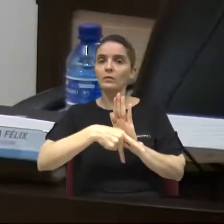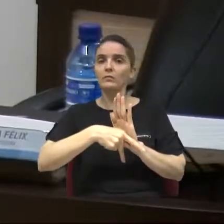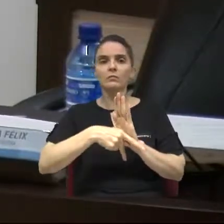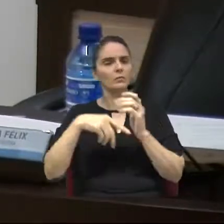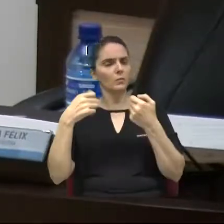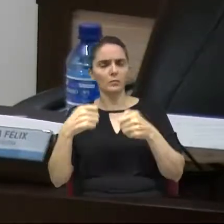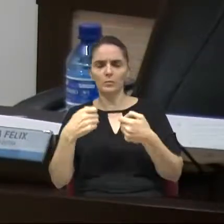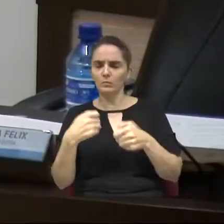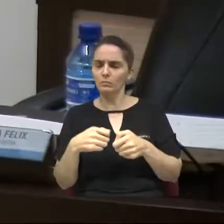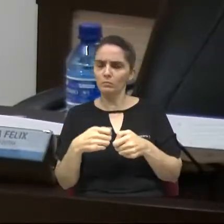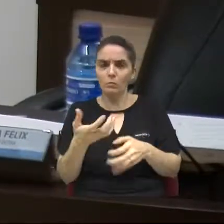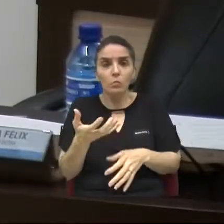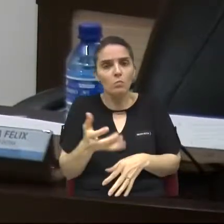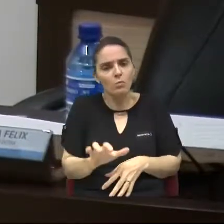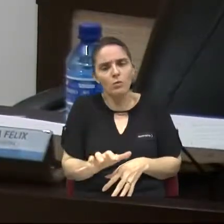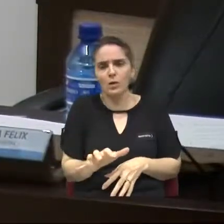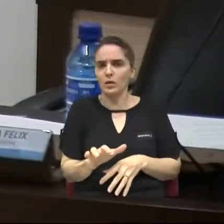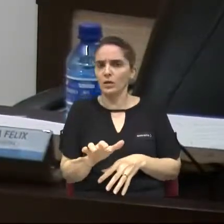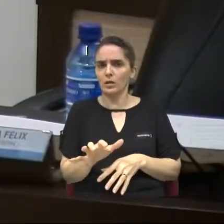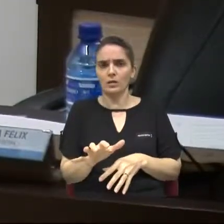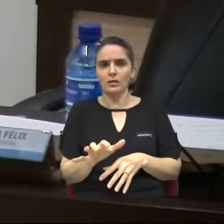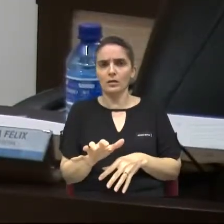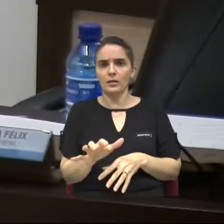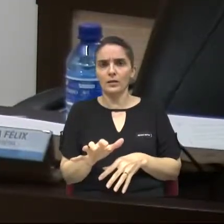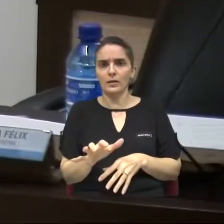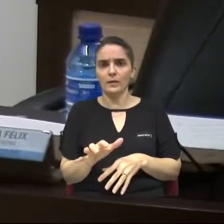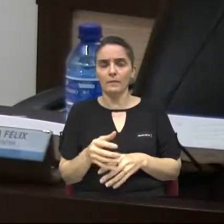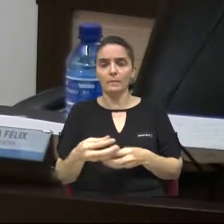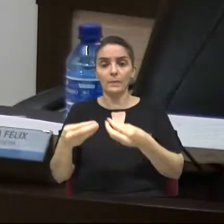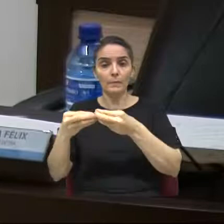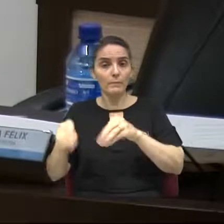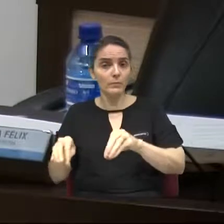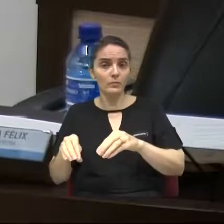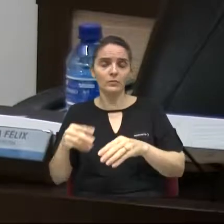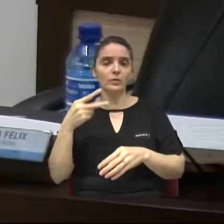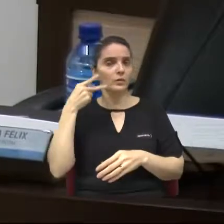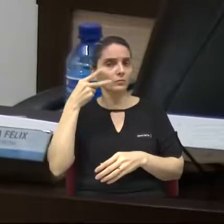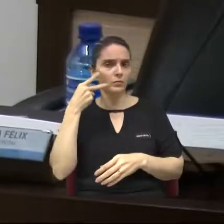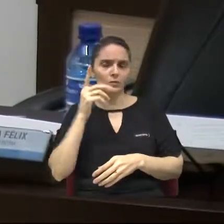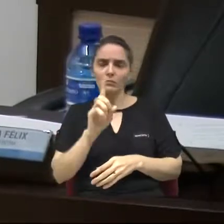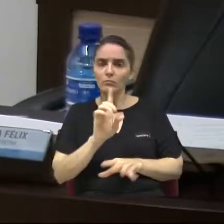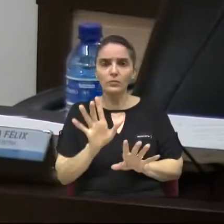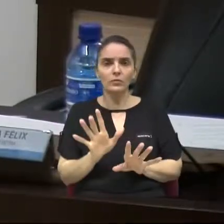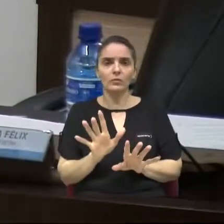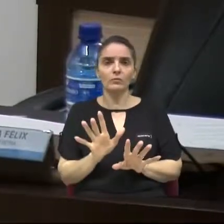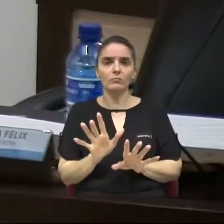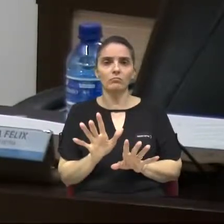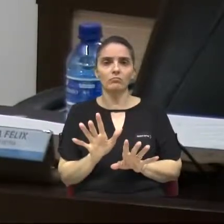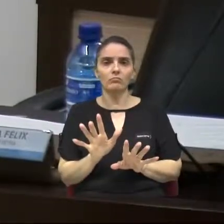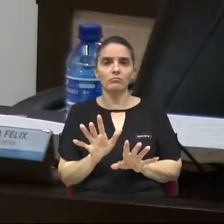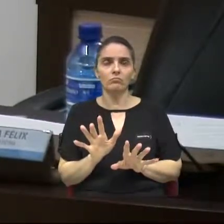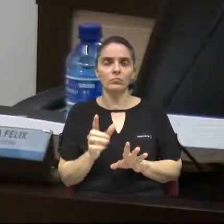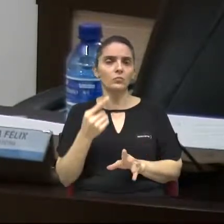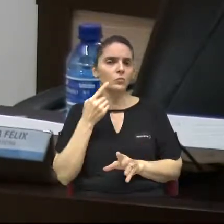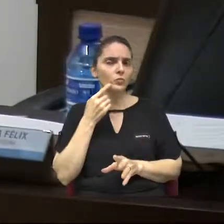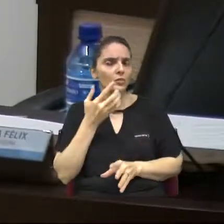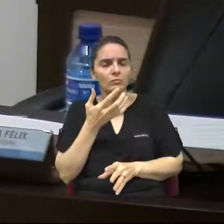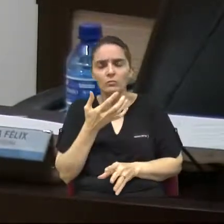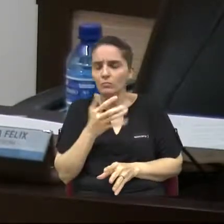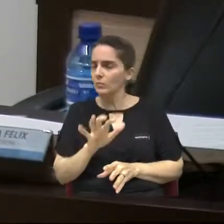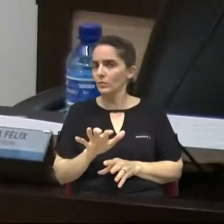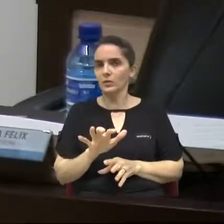expor esta casa e os seus pares a uma situação vexatória e